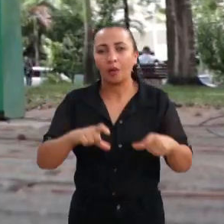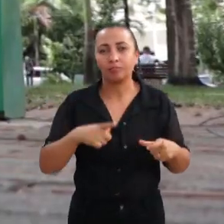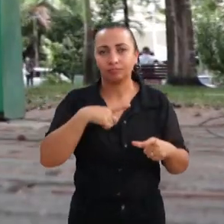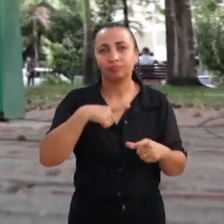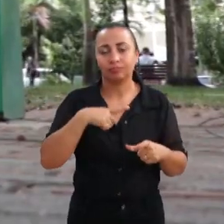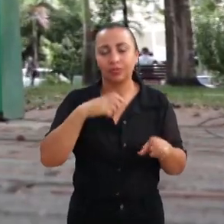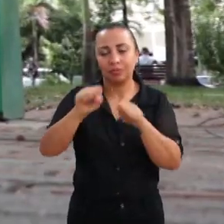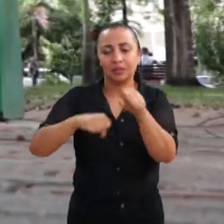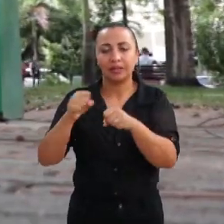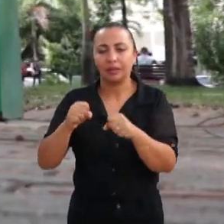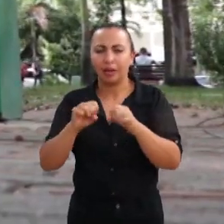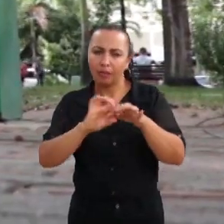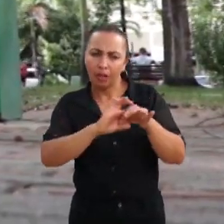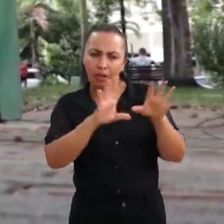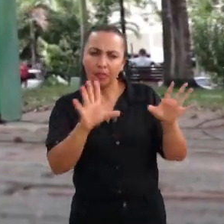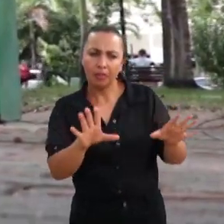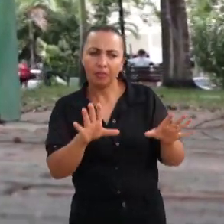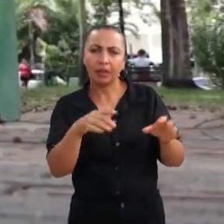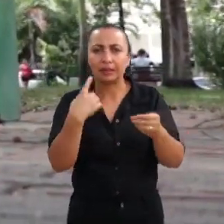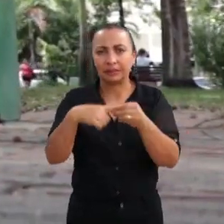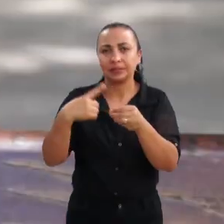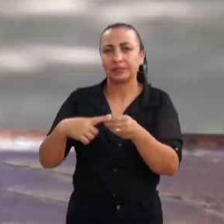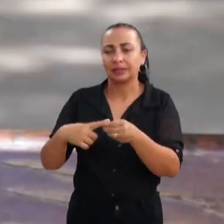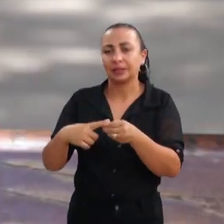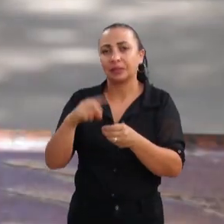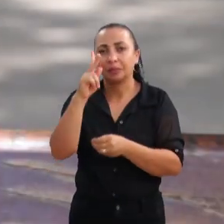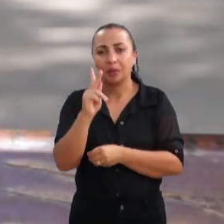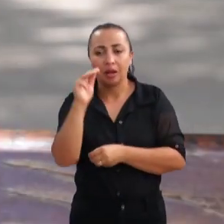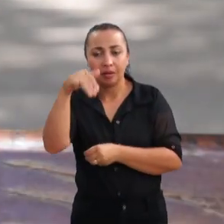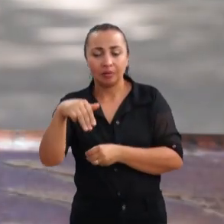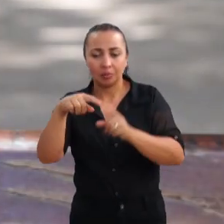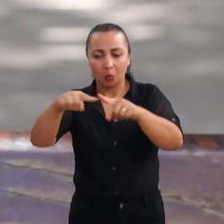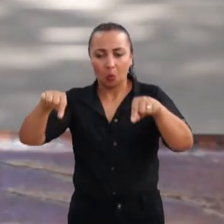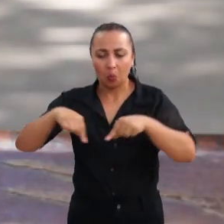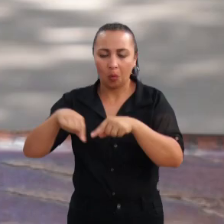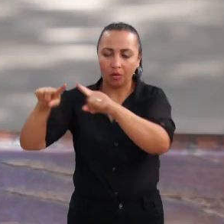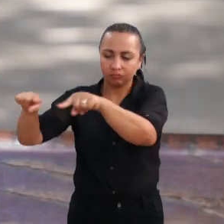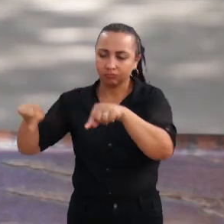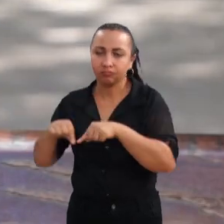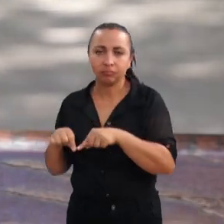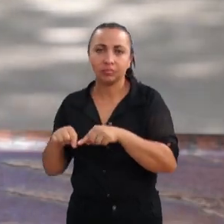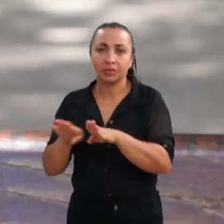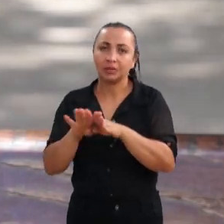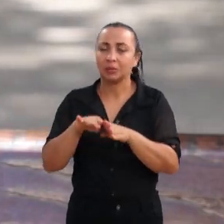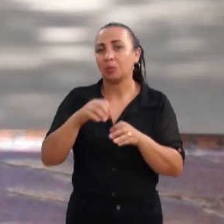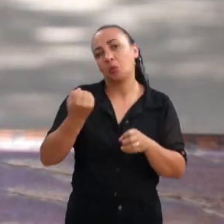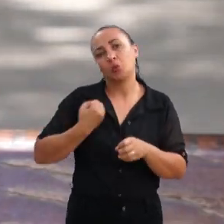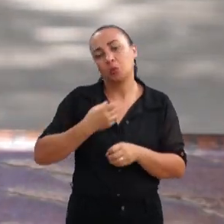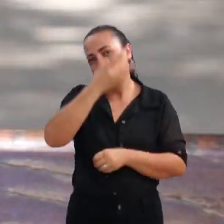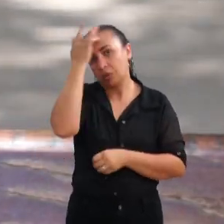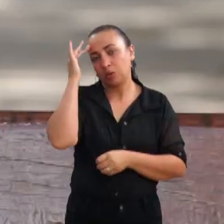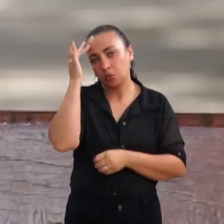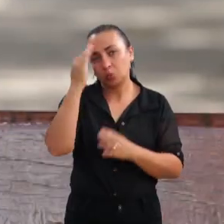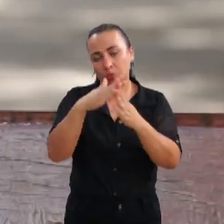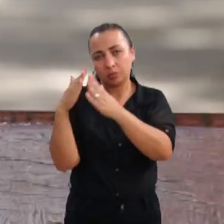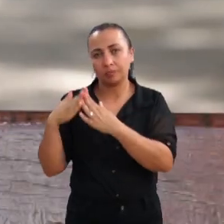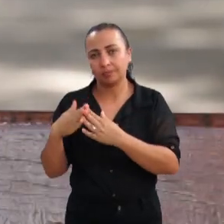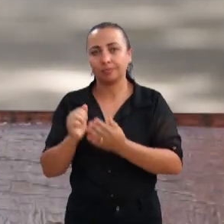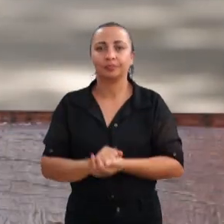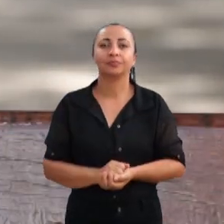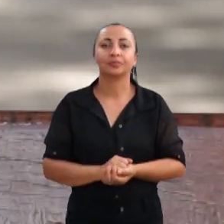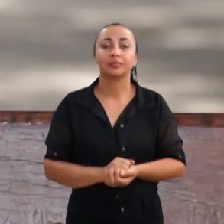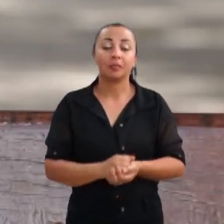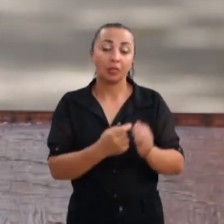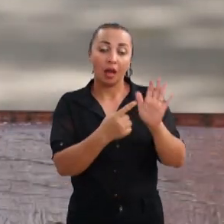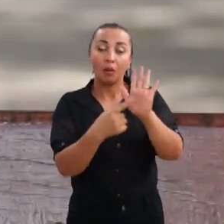E aí a gente viu a disposição delas pela cidade por quilômetros quadrados e por habitantes. E é um indicador que